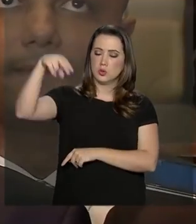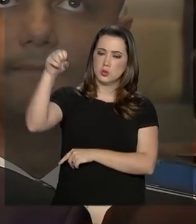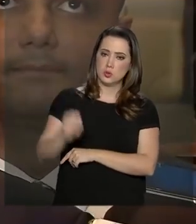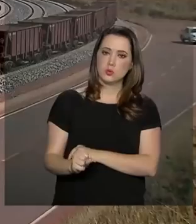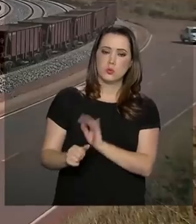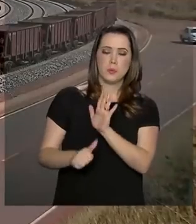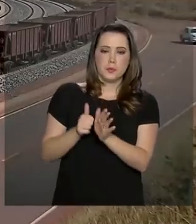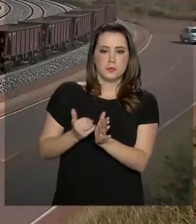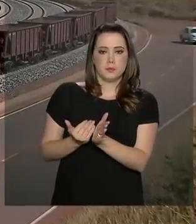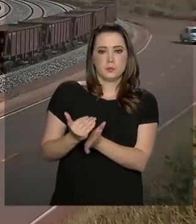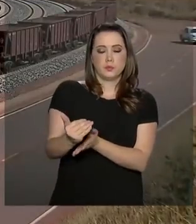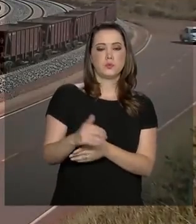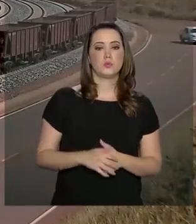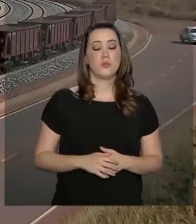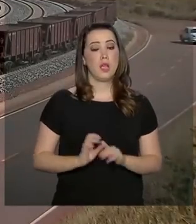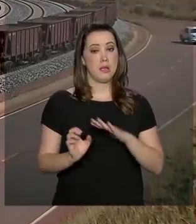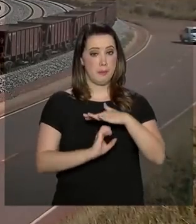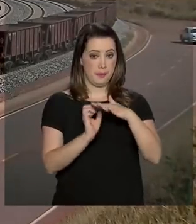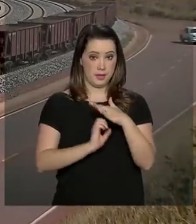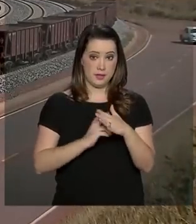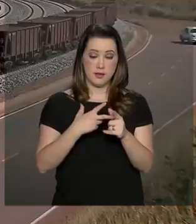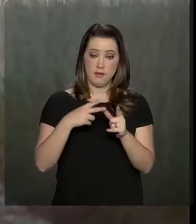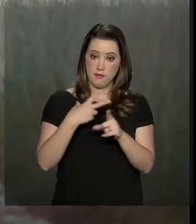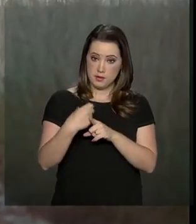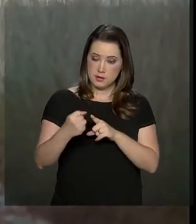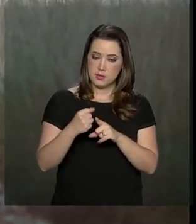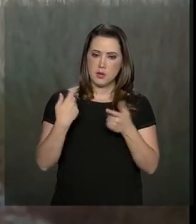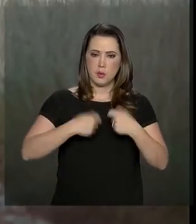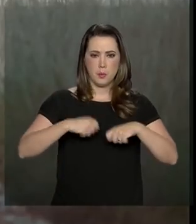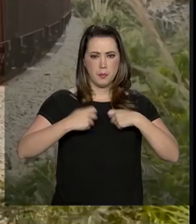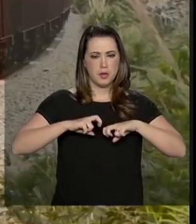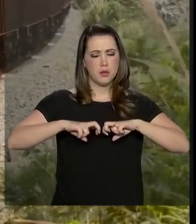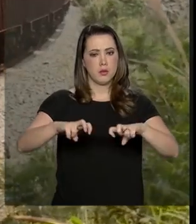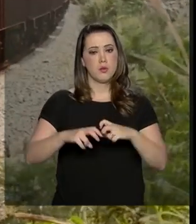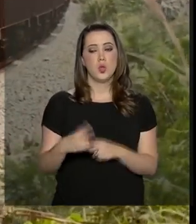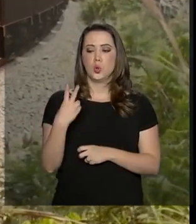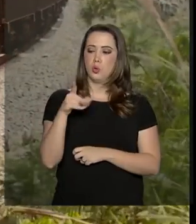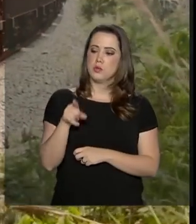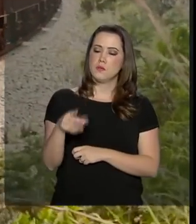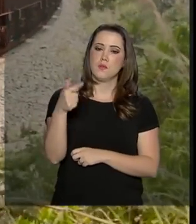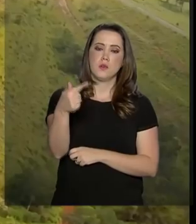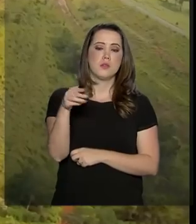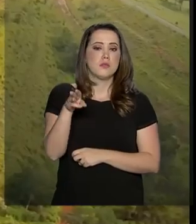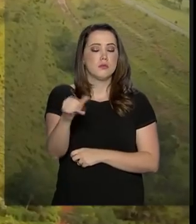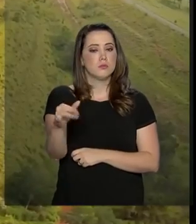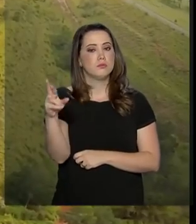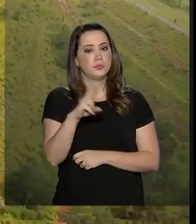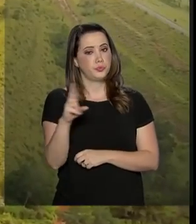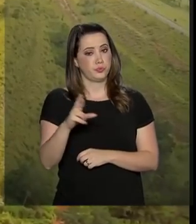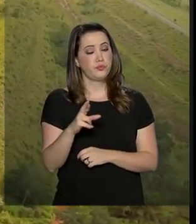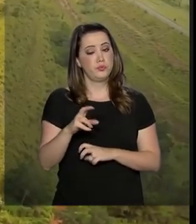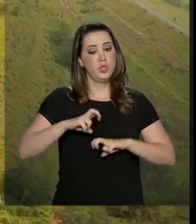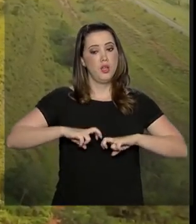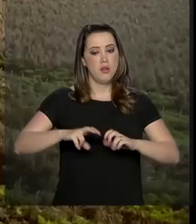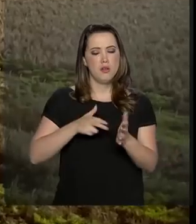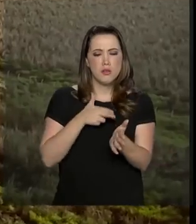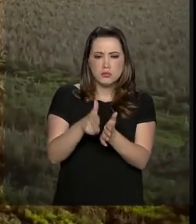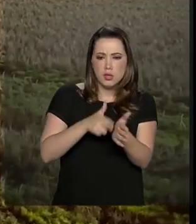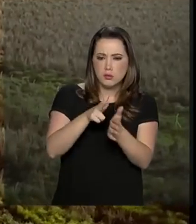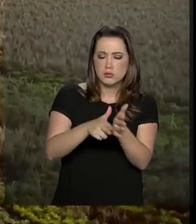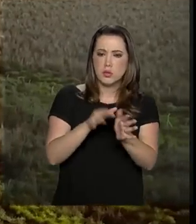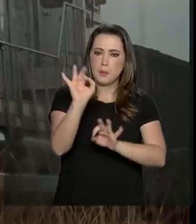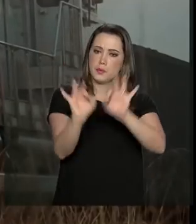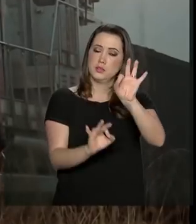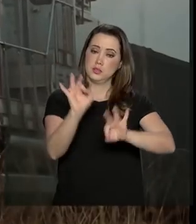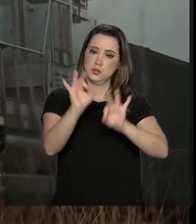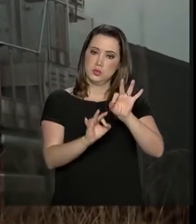primeiro passo. A empresa vencedora terá de fazer investimentos da ordem de R$ 2,7 bilhões. A Ferrovia Norte-Sul foi